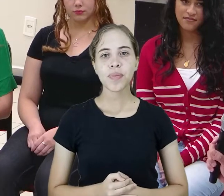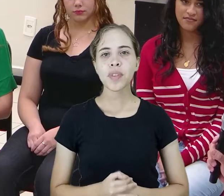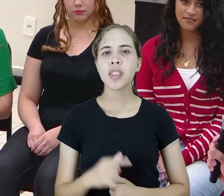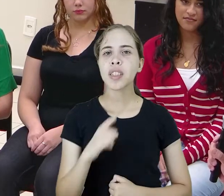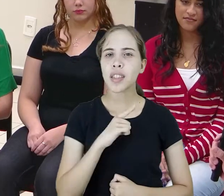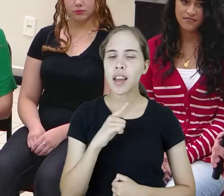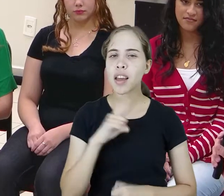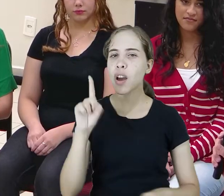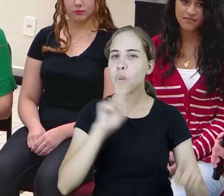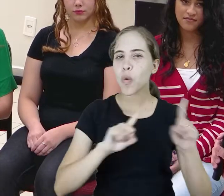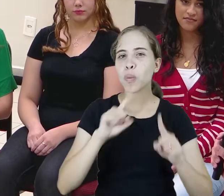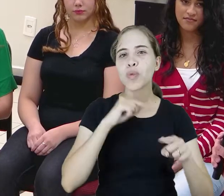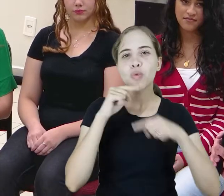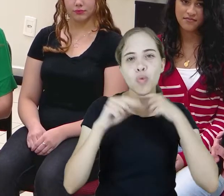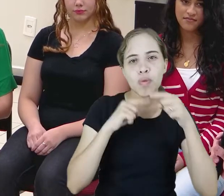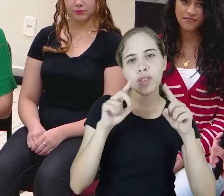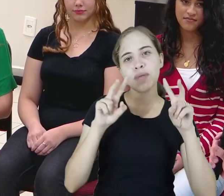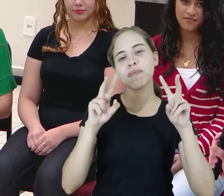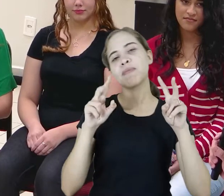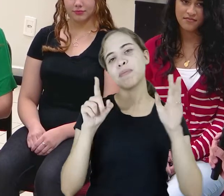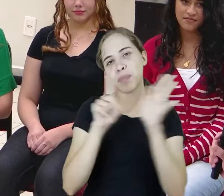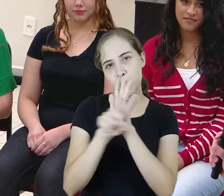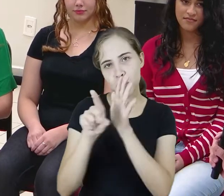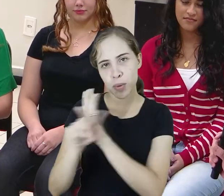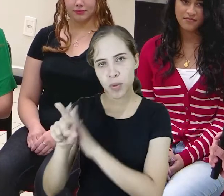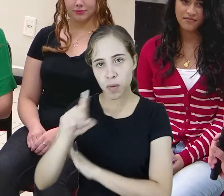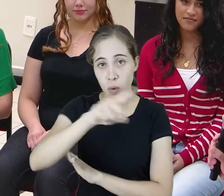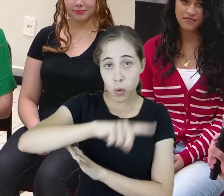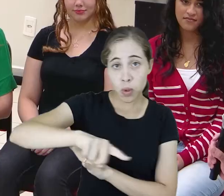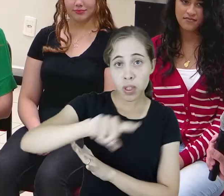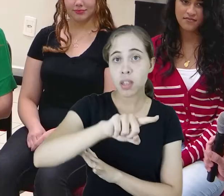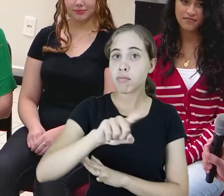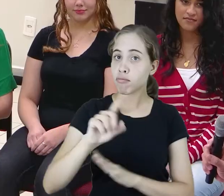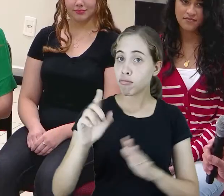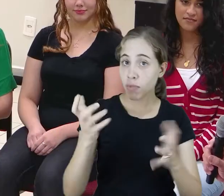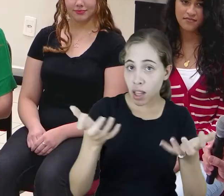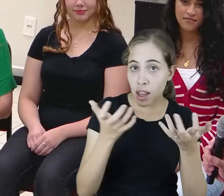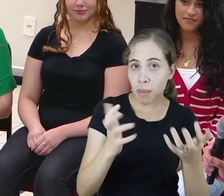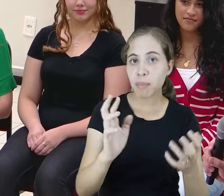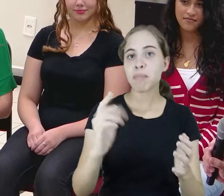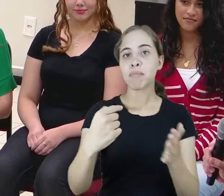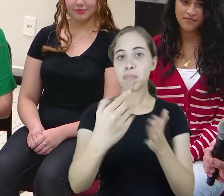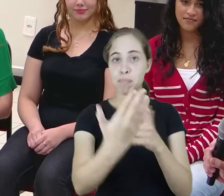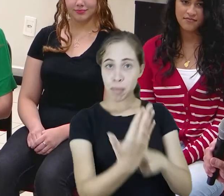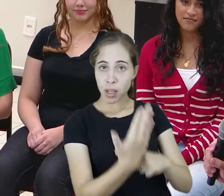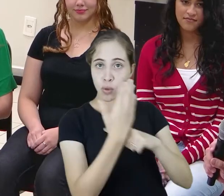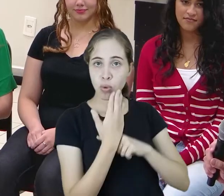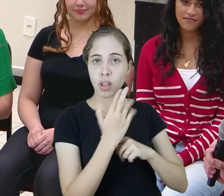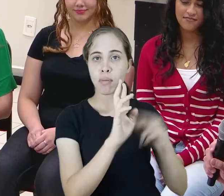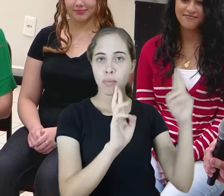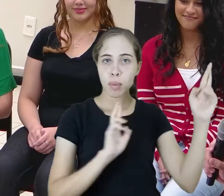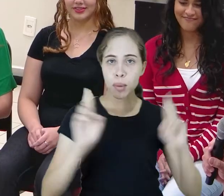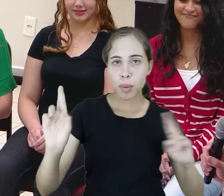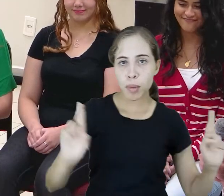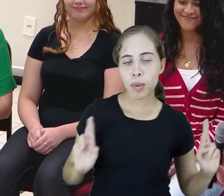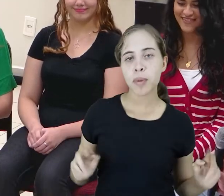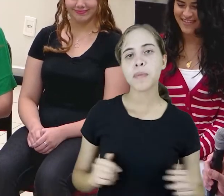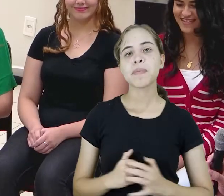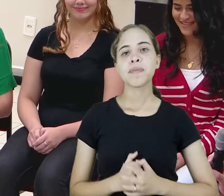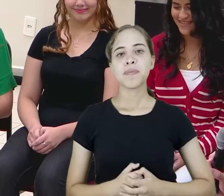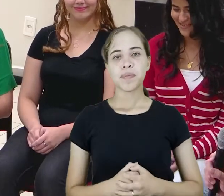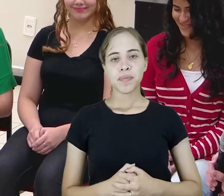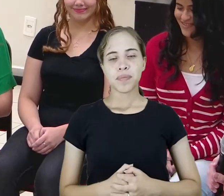Tenho algumas perguntas para vocês. Estão dispostos para ajudar-me um pouco com as respostas?